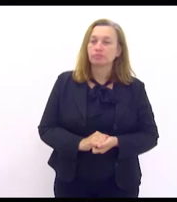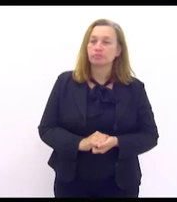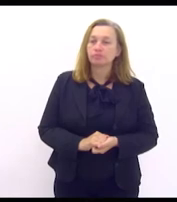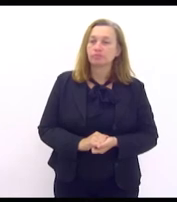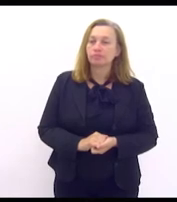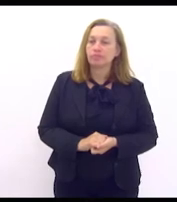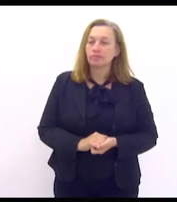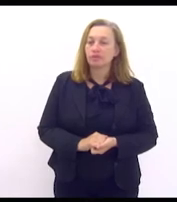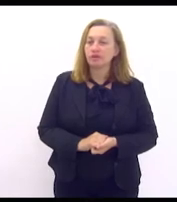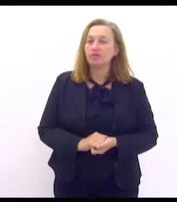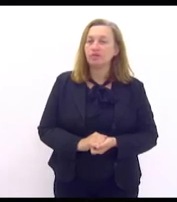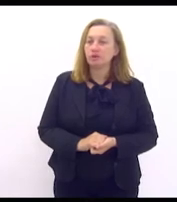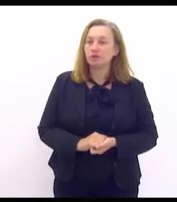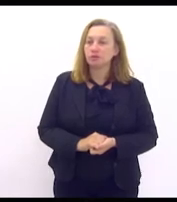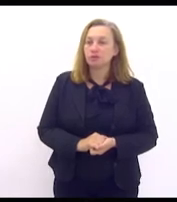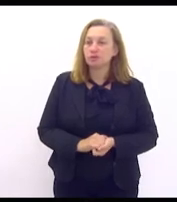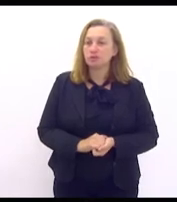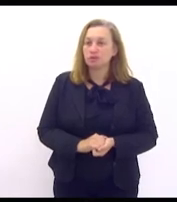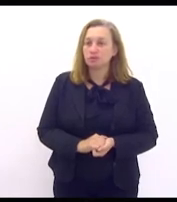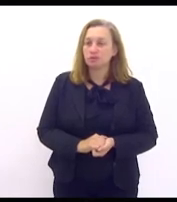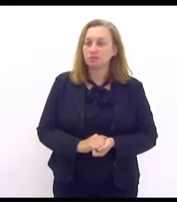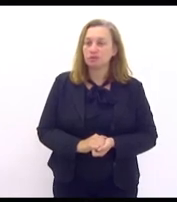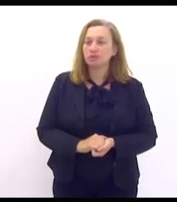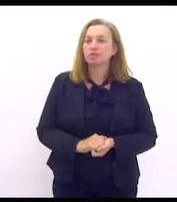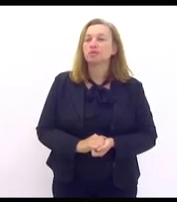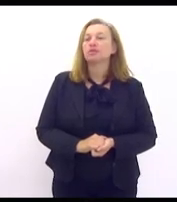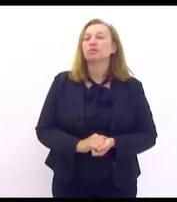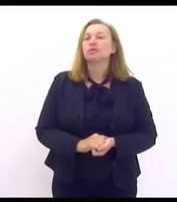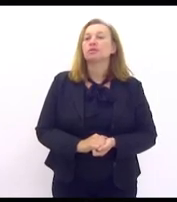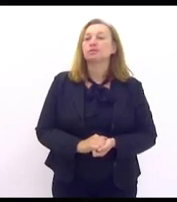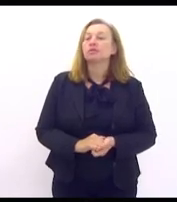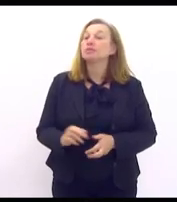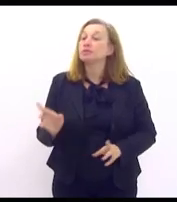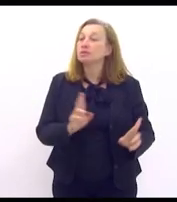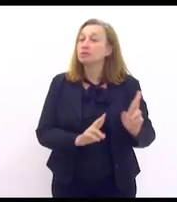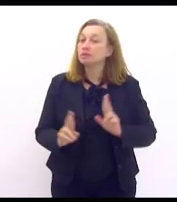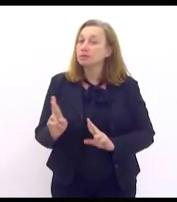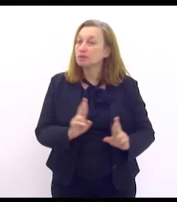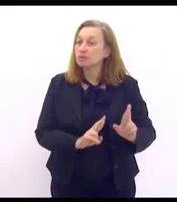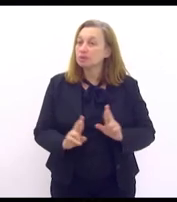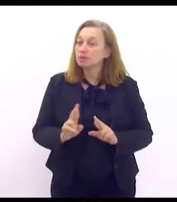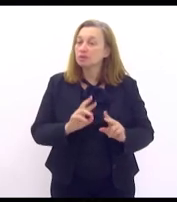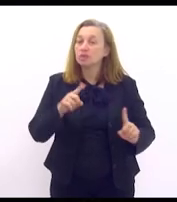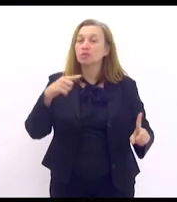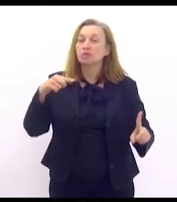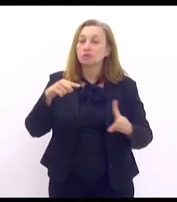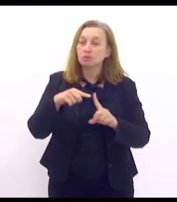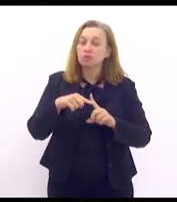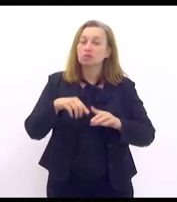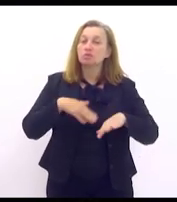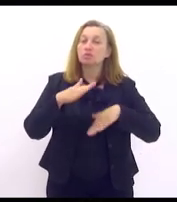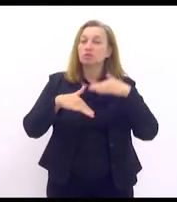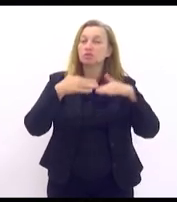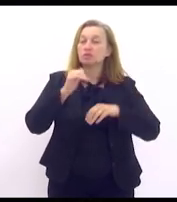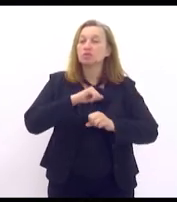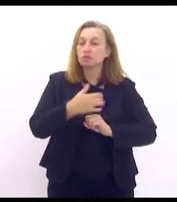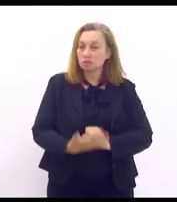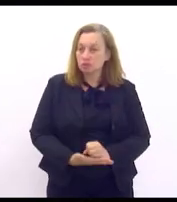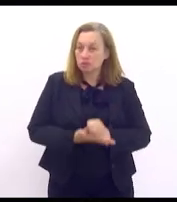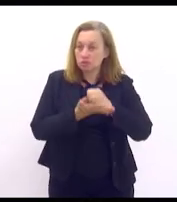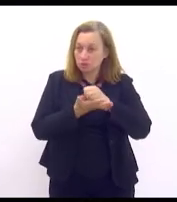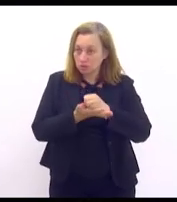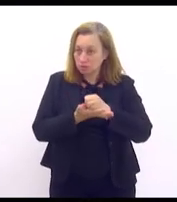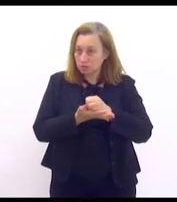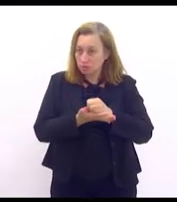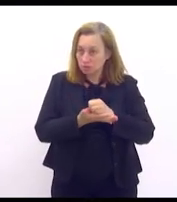que se foram estabelecidas, elas acabam tendo correlação com os Objetivos de Desenvolvimento Sustentável da